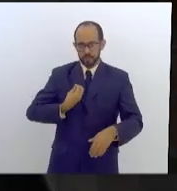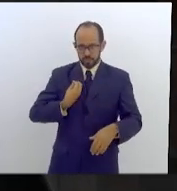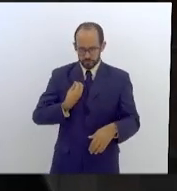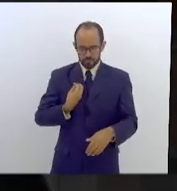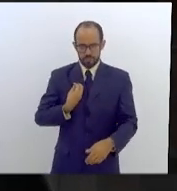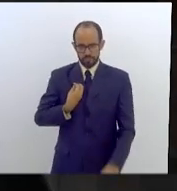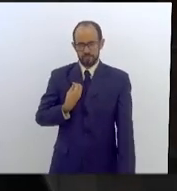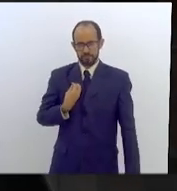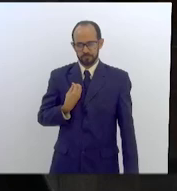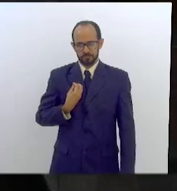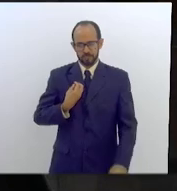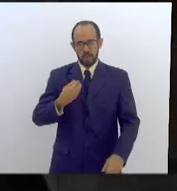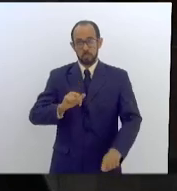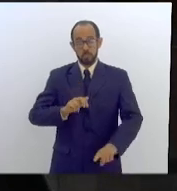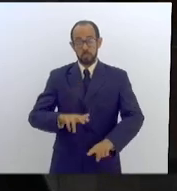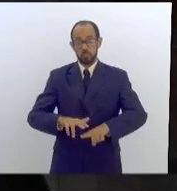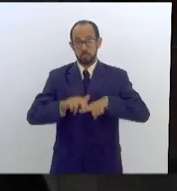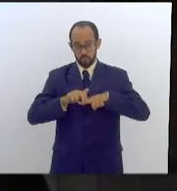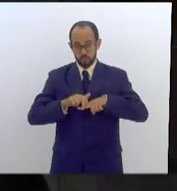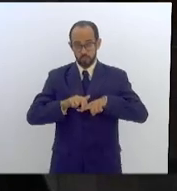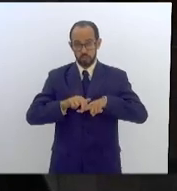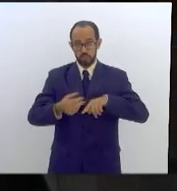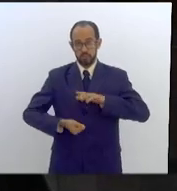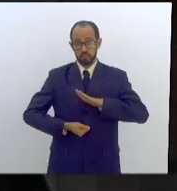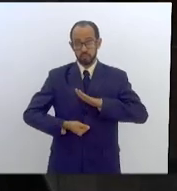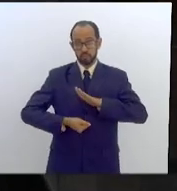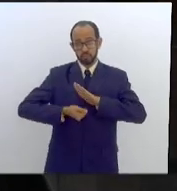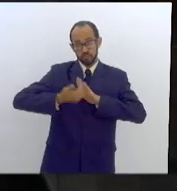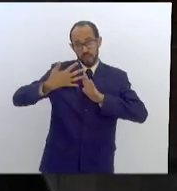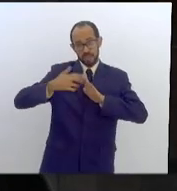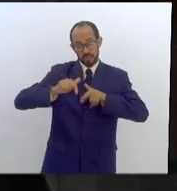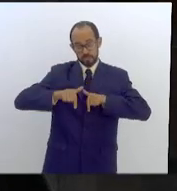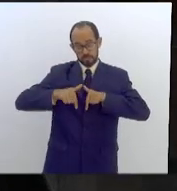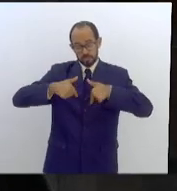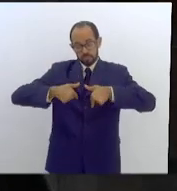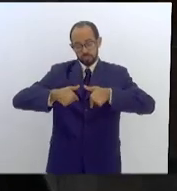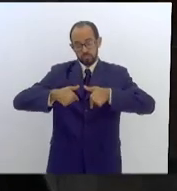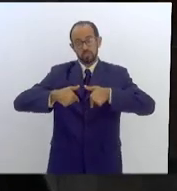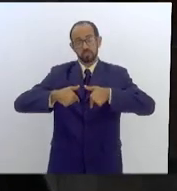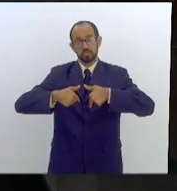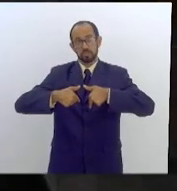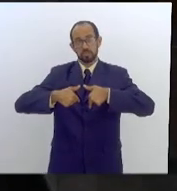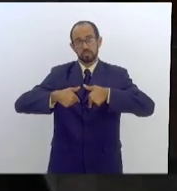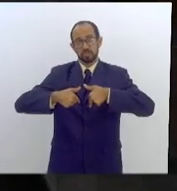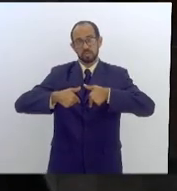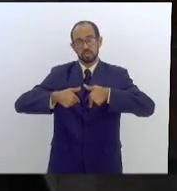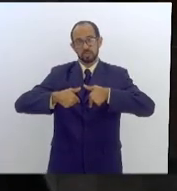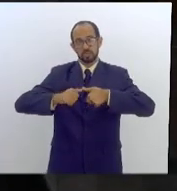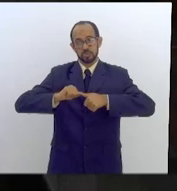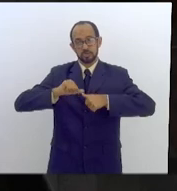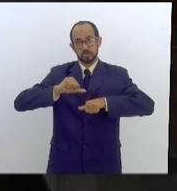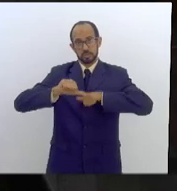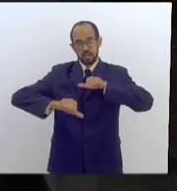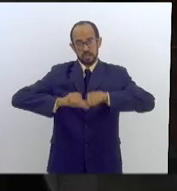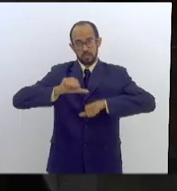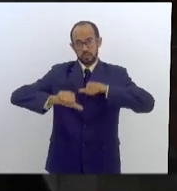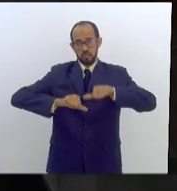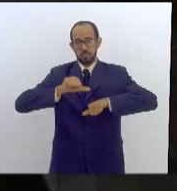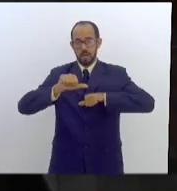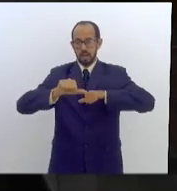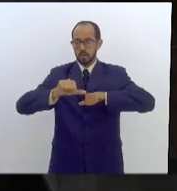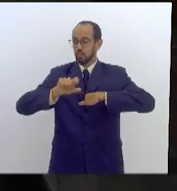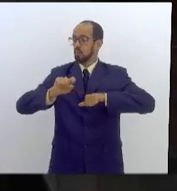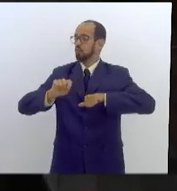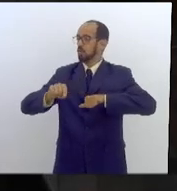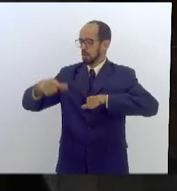isso muitas dessas atitudes reações se transformaram Deputado